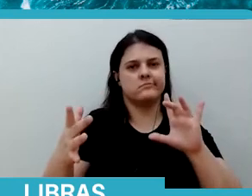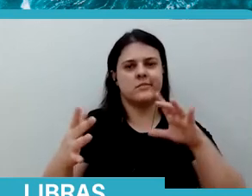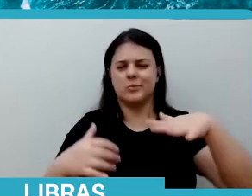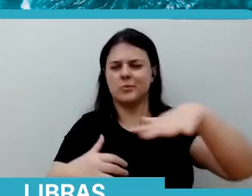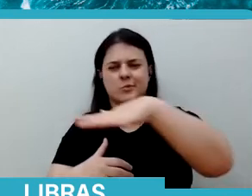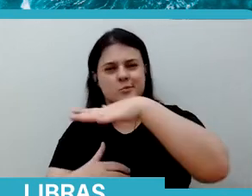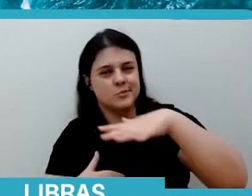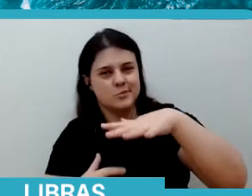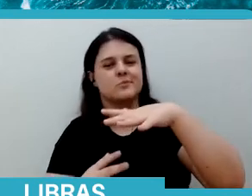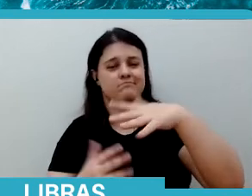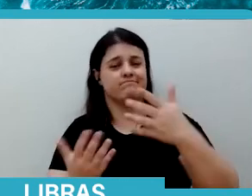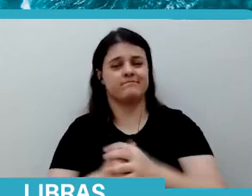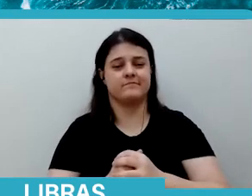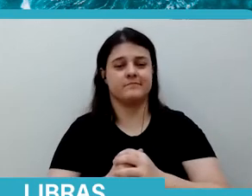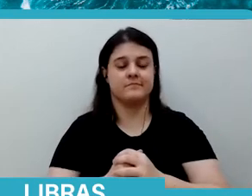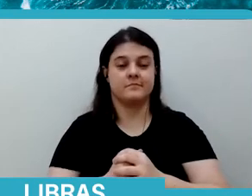vive